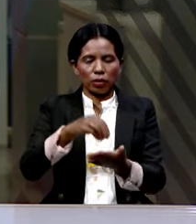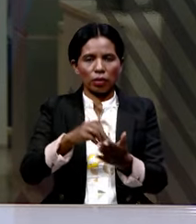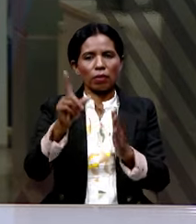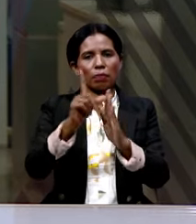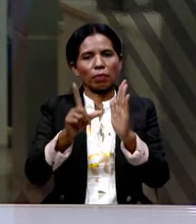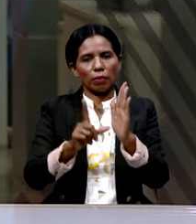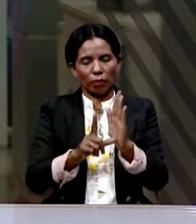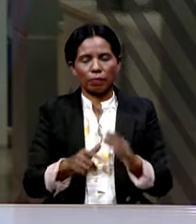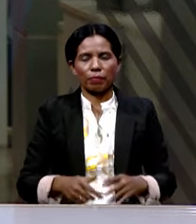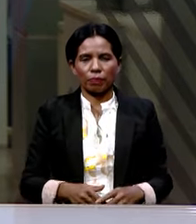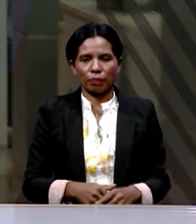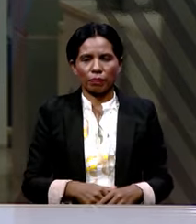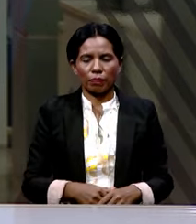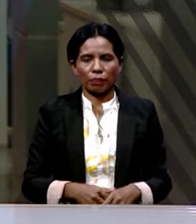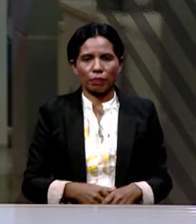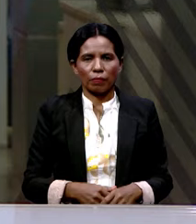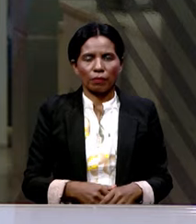leiruma.